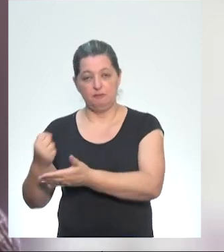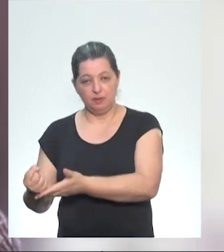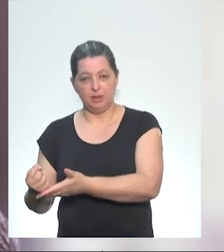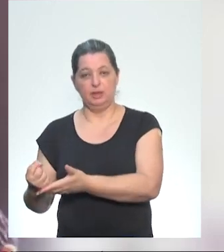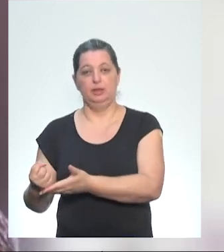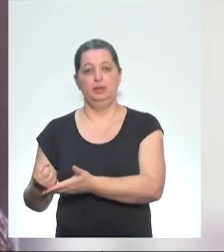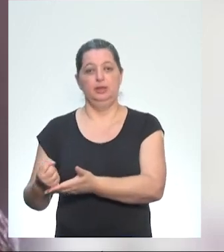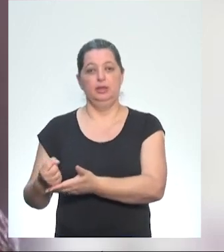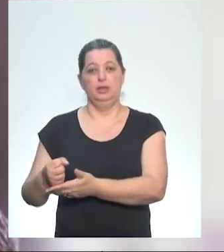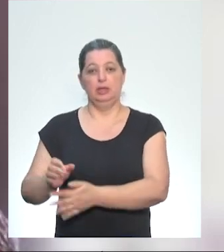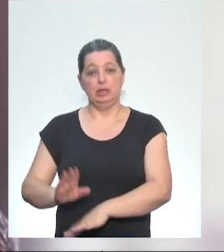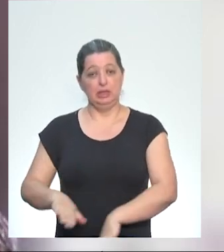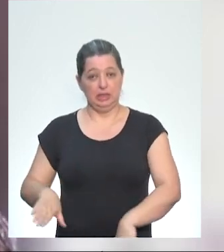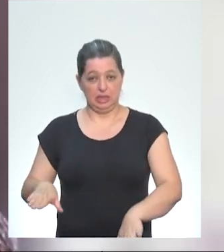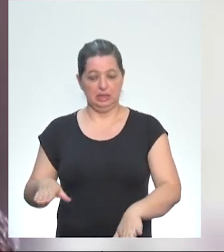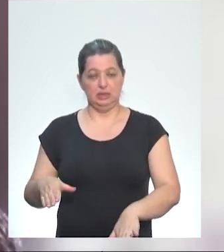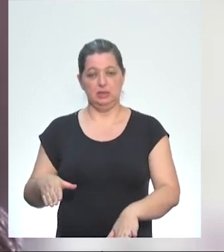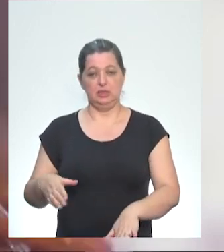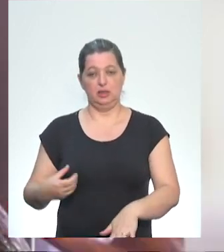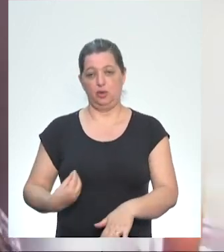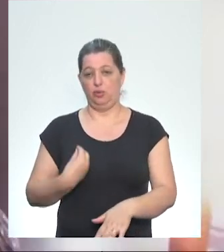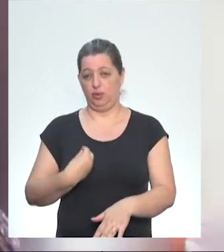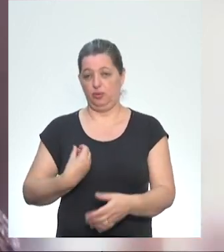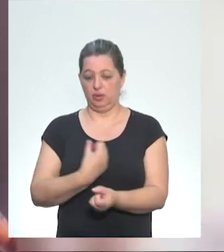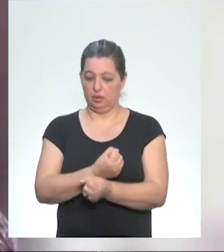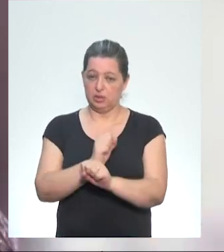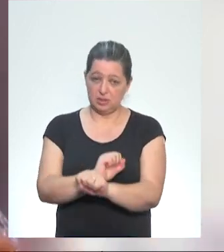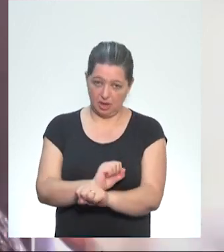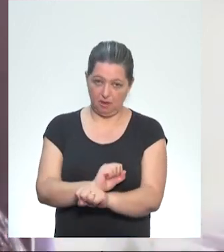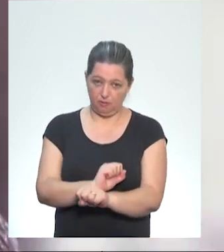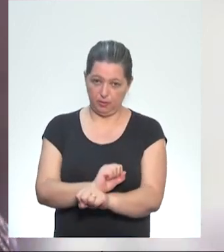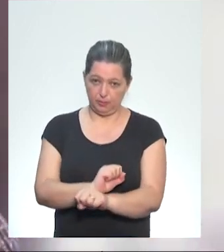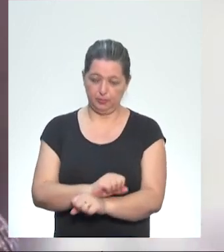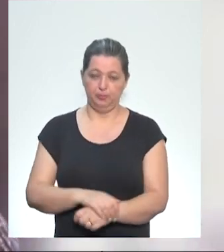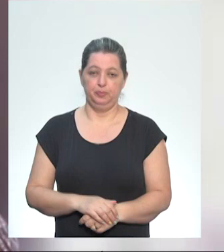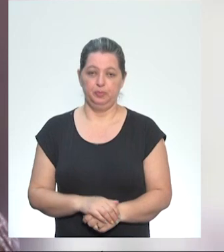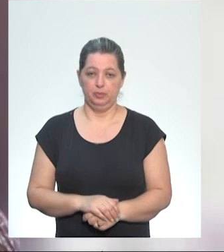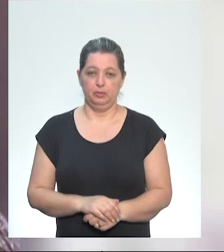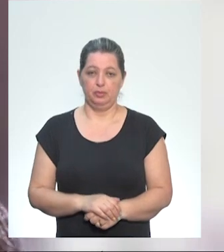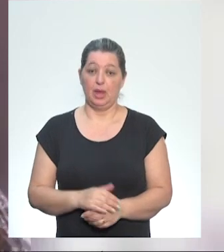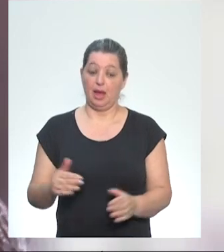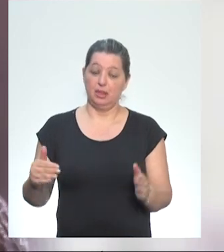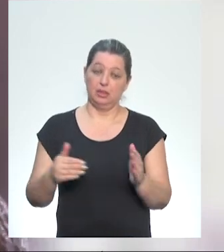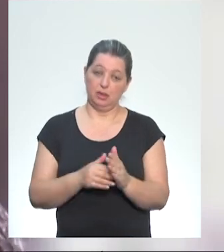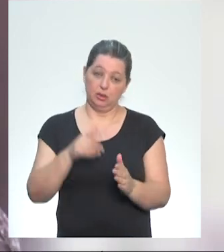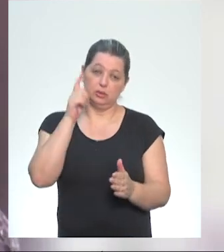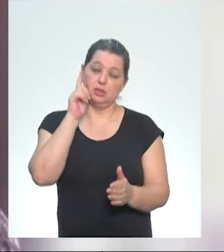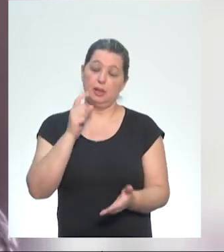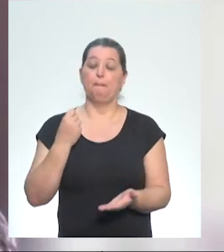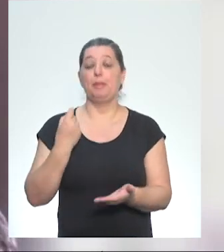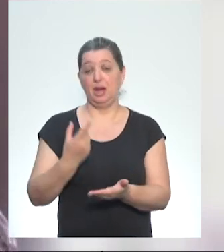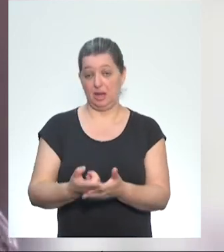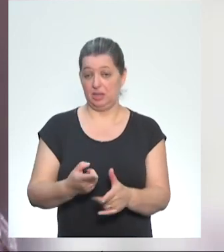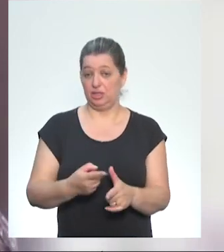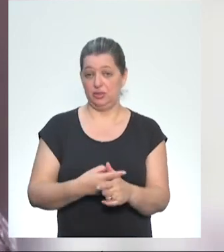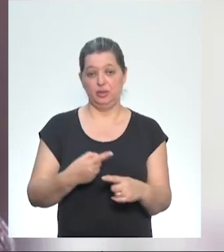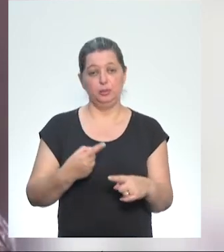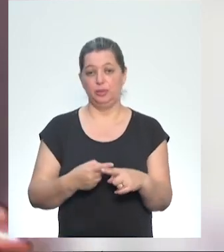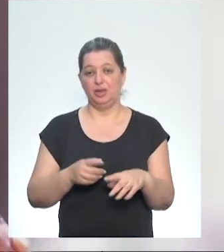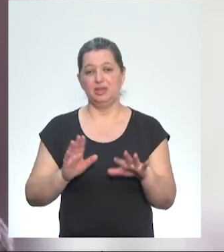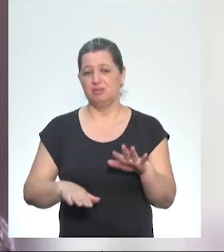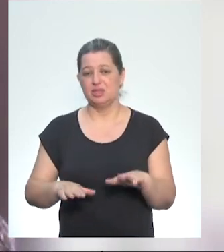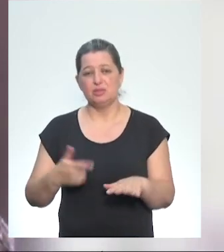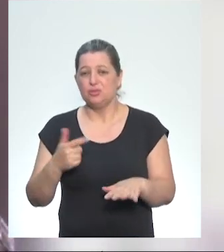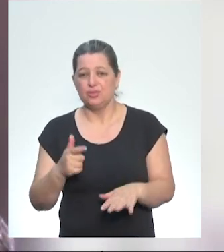condição de escravo nessa outra família até pagar a dívida. Às vezes as pessoas não tinham dinheiro para comer, então elas